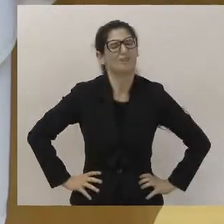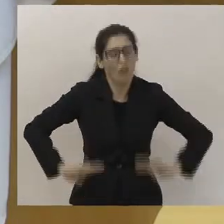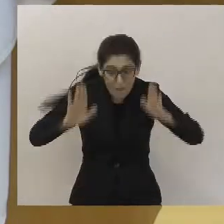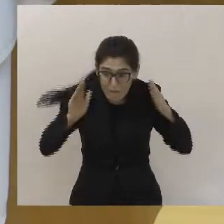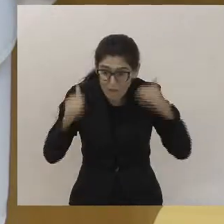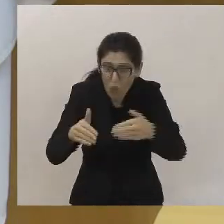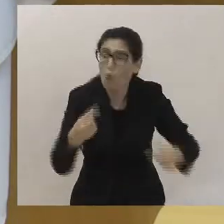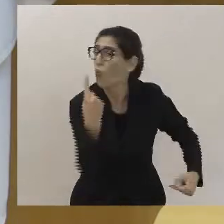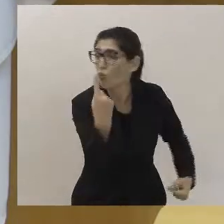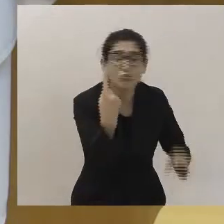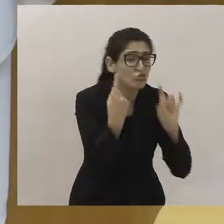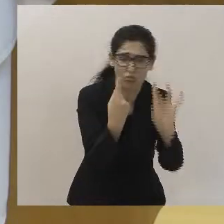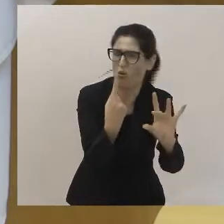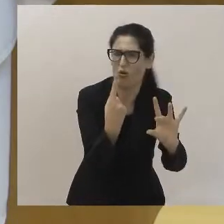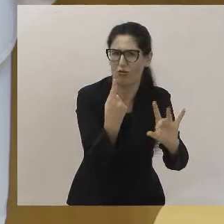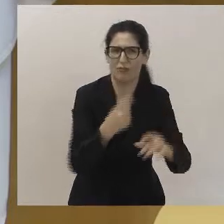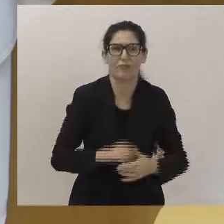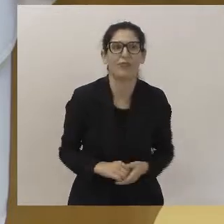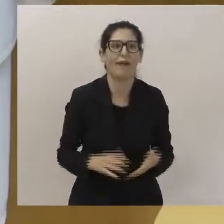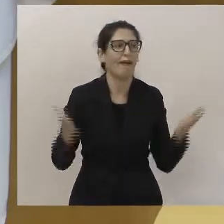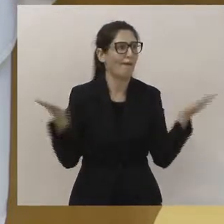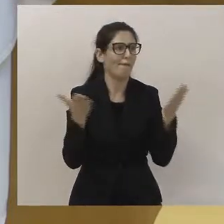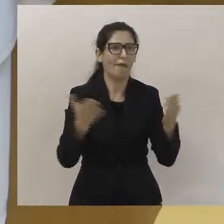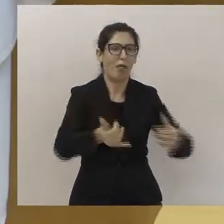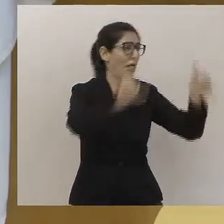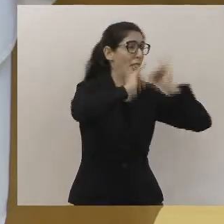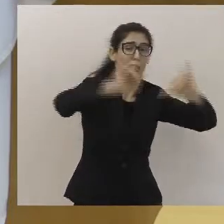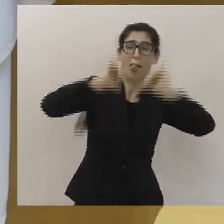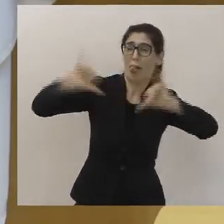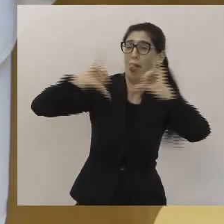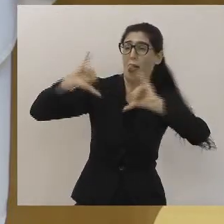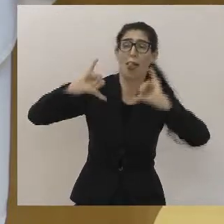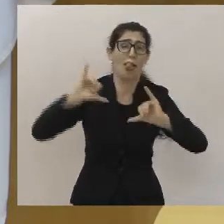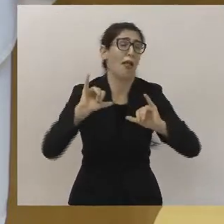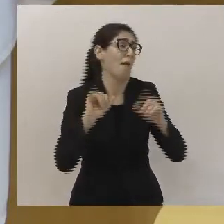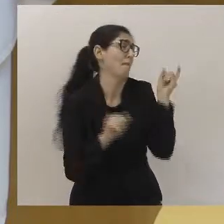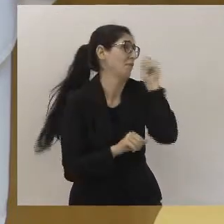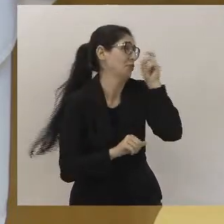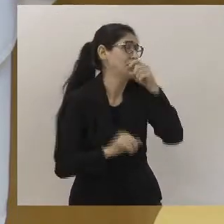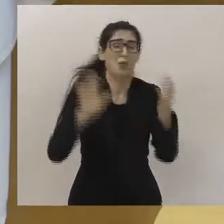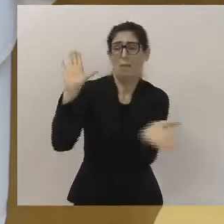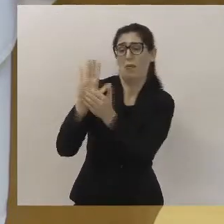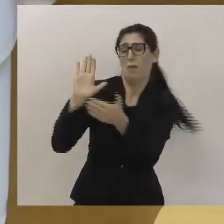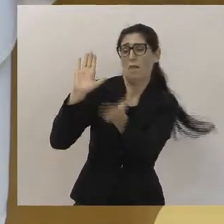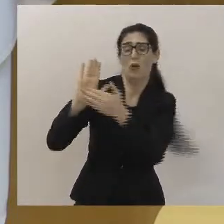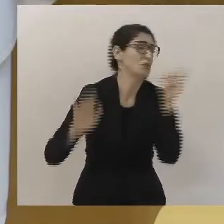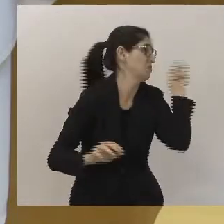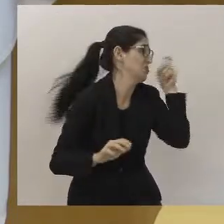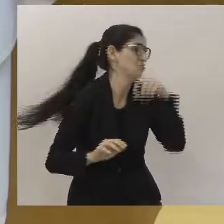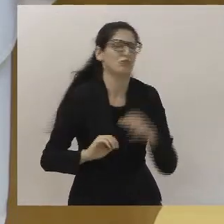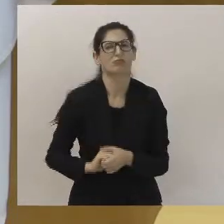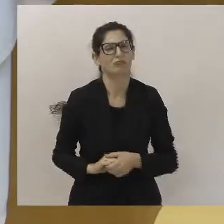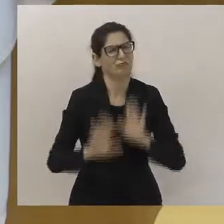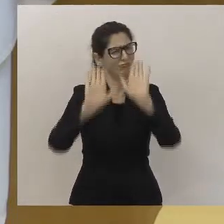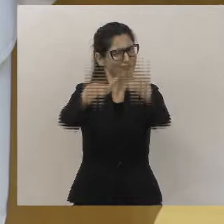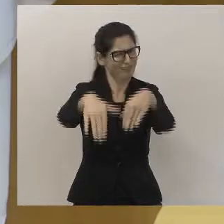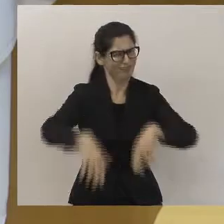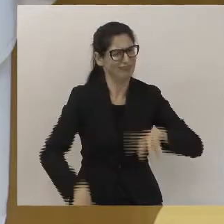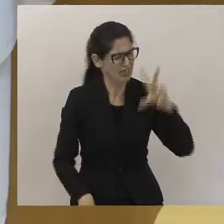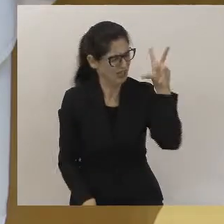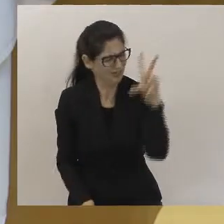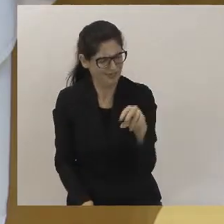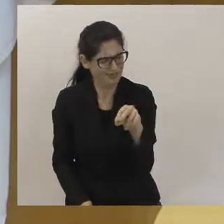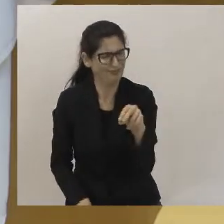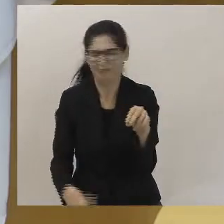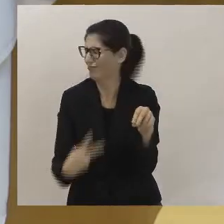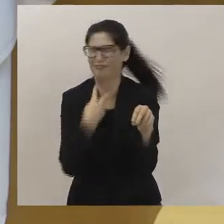lá agora fica vendo um monte de ilusão achando que isso vai enganar a população então a gente vem aqui rebateu porque falei